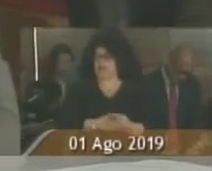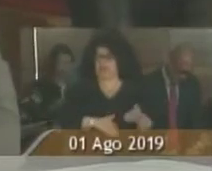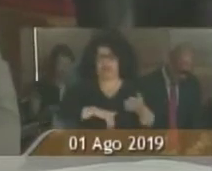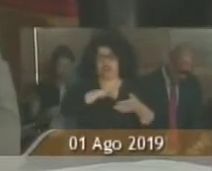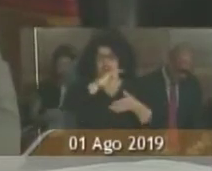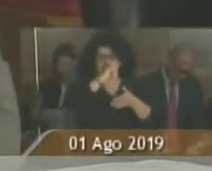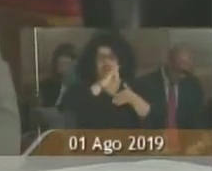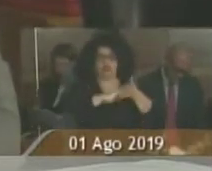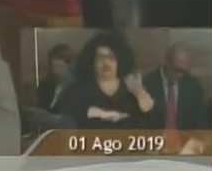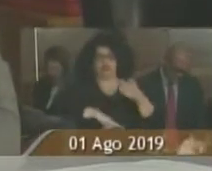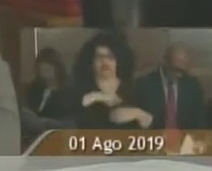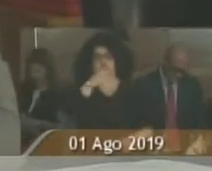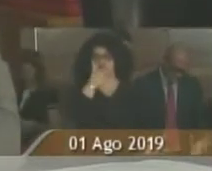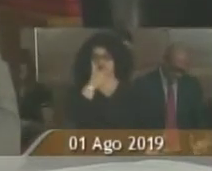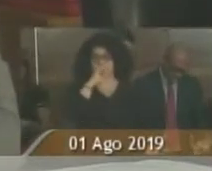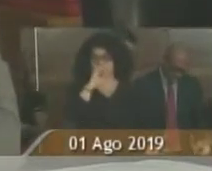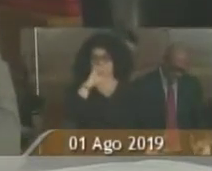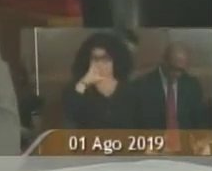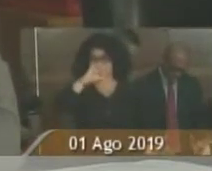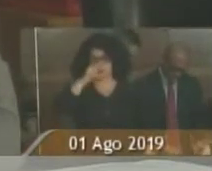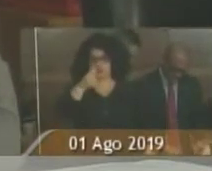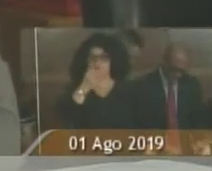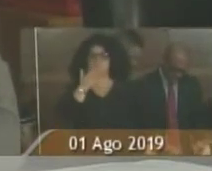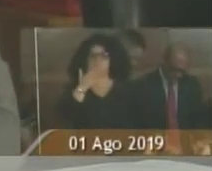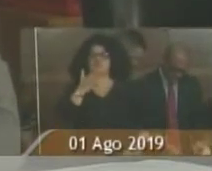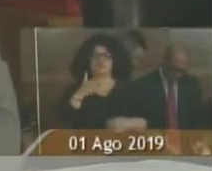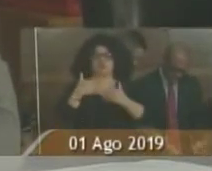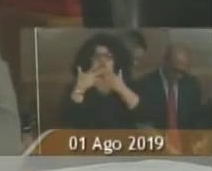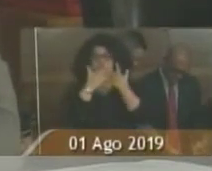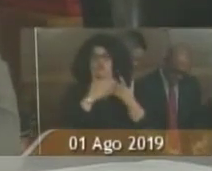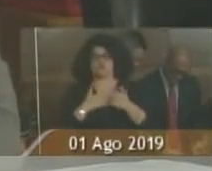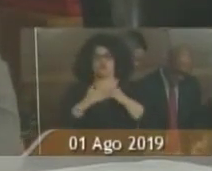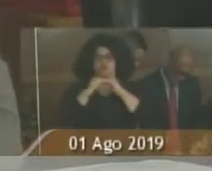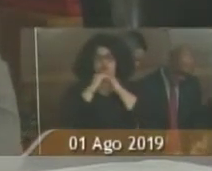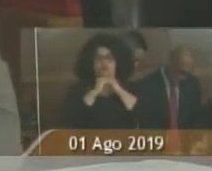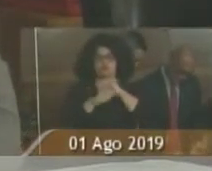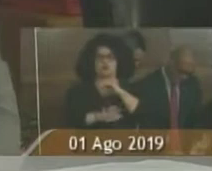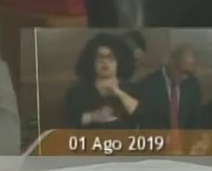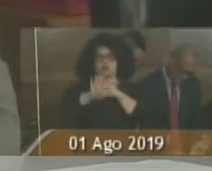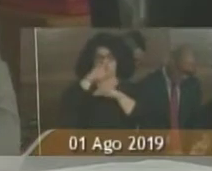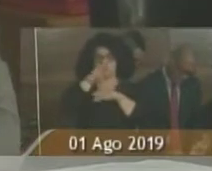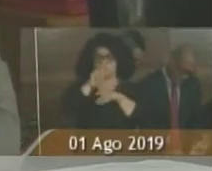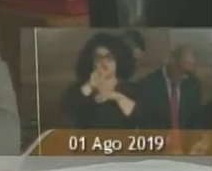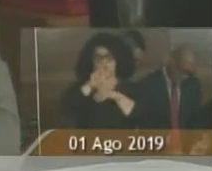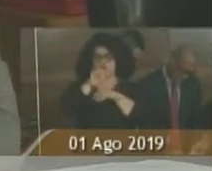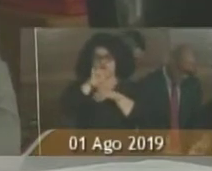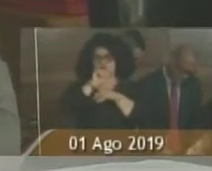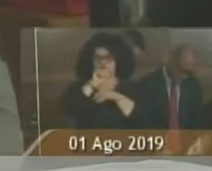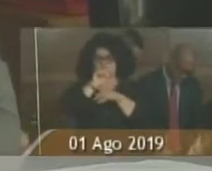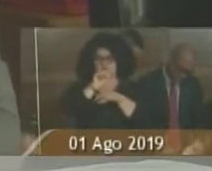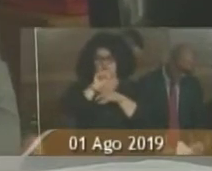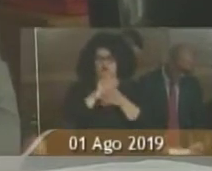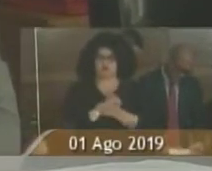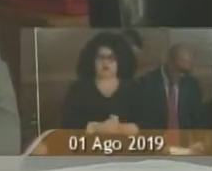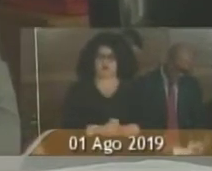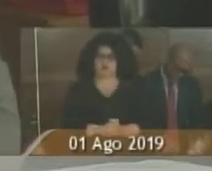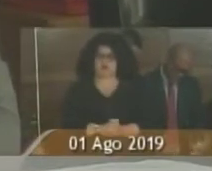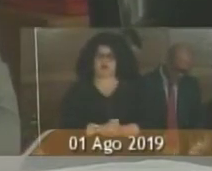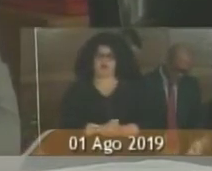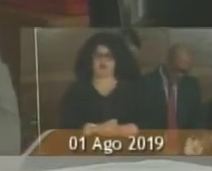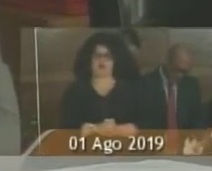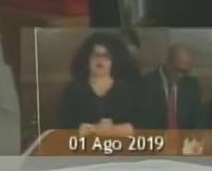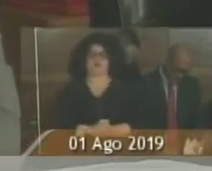Indicação número 2097, quando o prefeito a pavimentação asfáltica na Ladeira do Paraíso, acesso à Avenida Antônio Bertô da Silva Jordão,